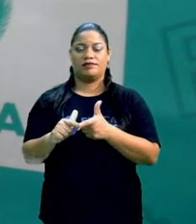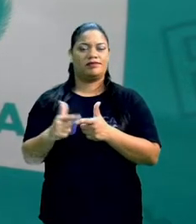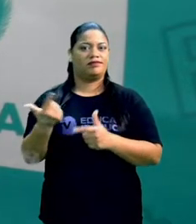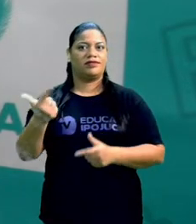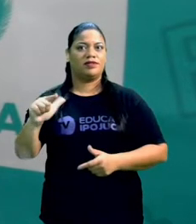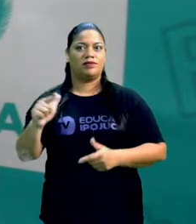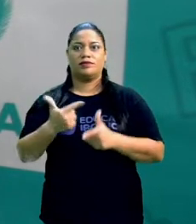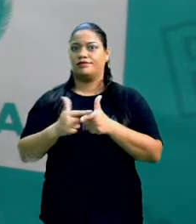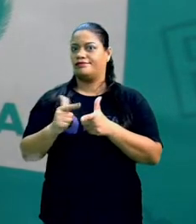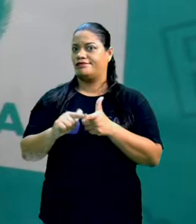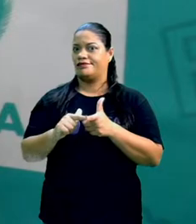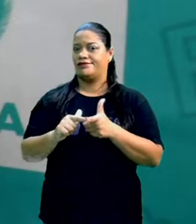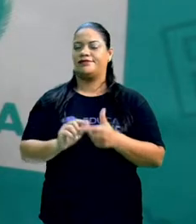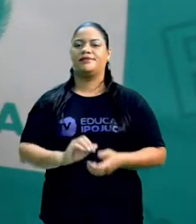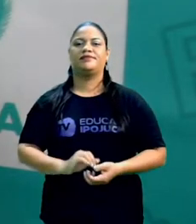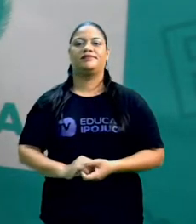conflitos?